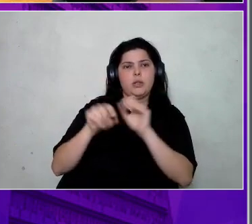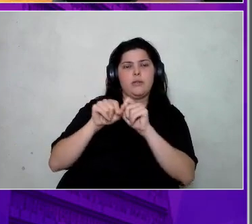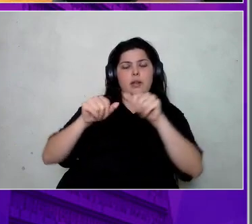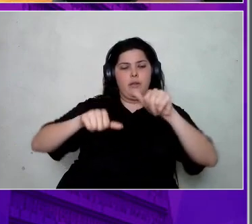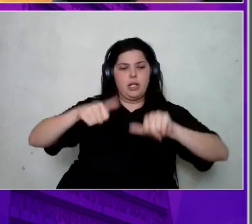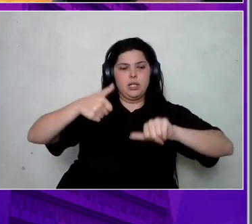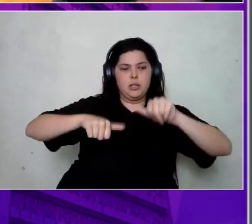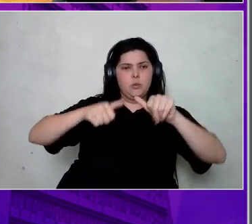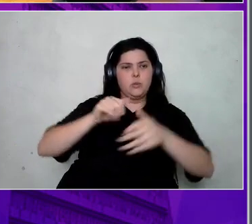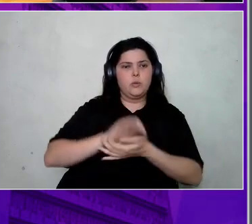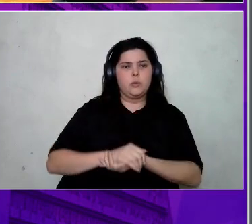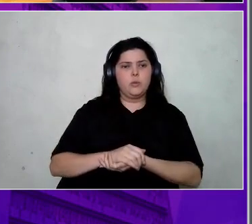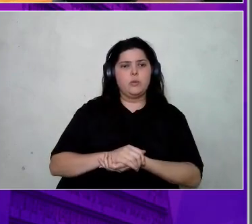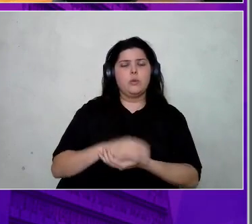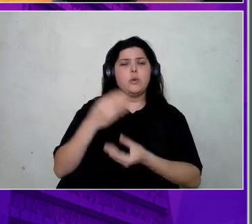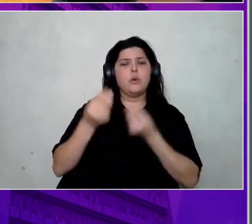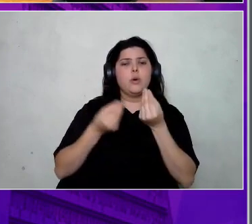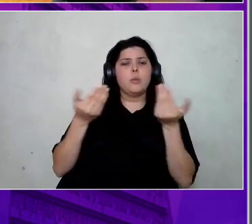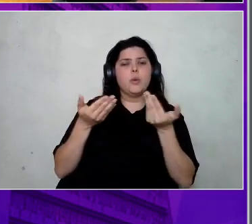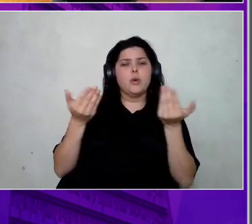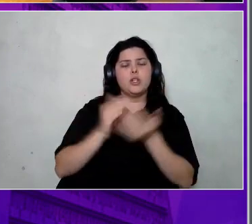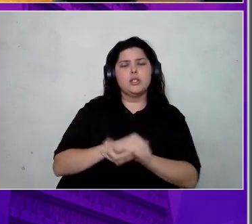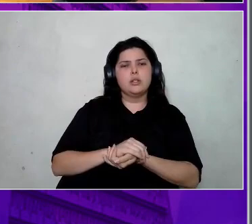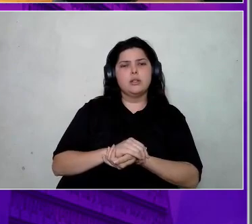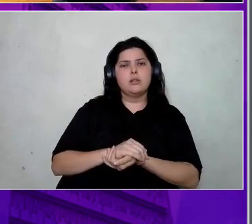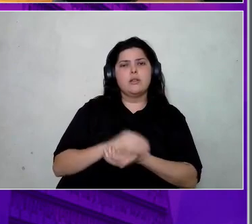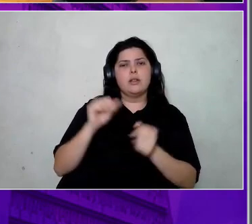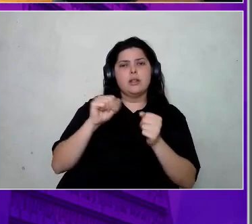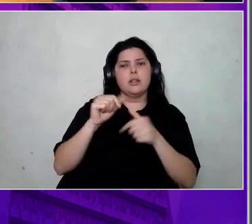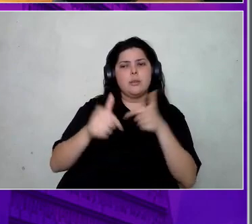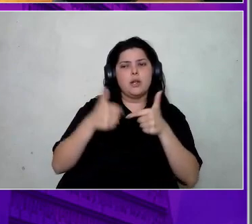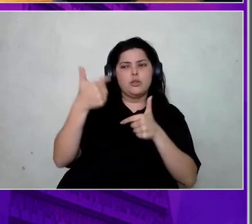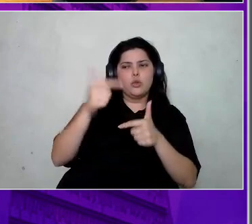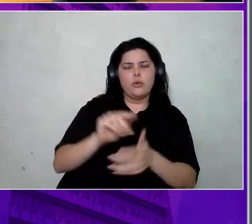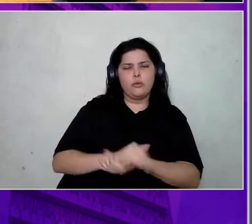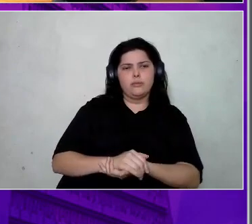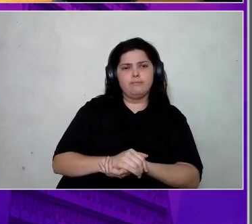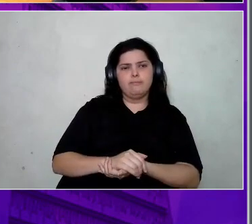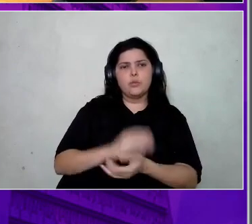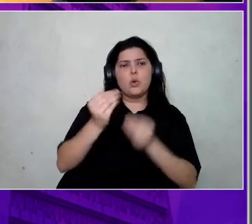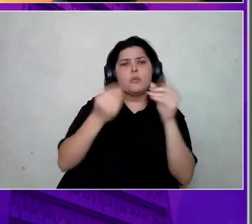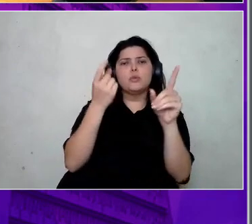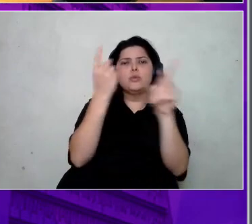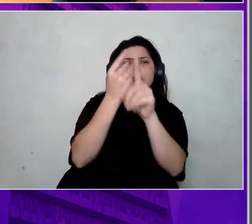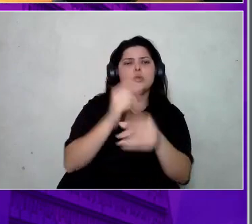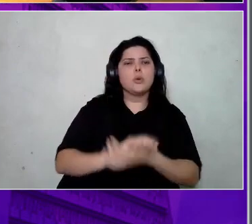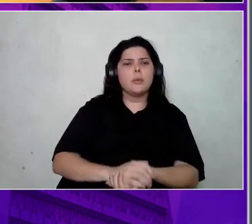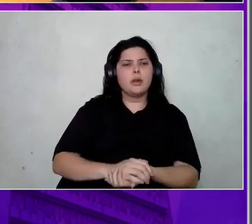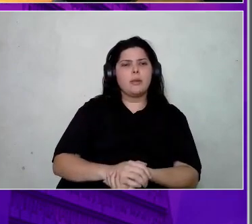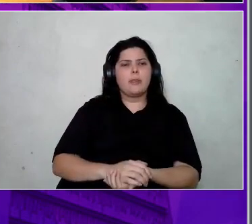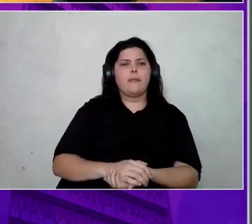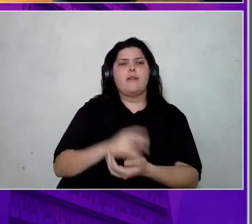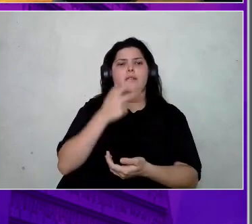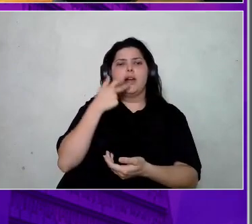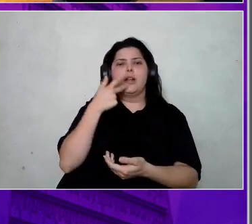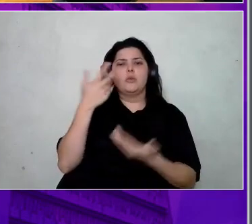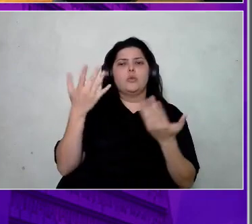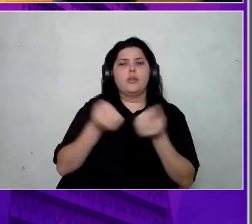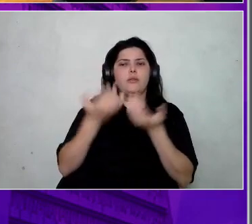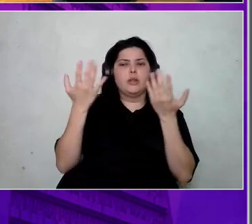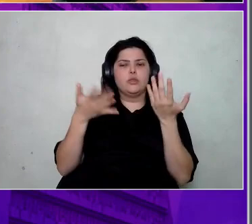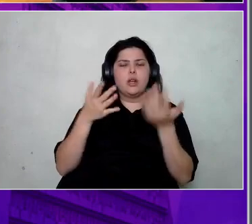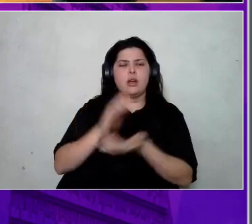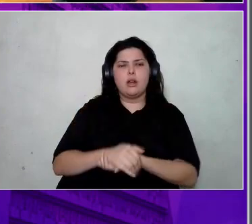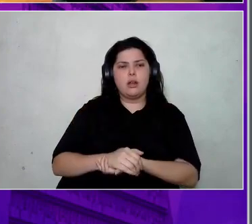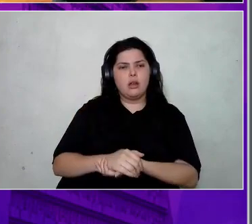como é que eu faria hoje, né, se eu fosse fazer esse trabalho de novo? Alguém adivinha aí? A coisa que mais está sendo falada aqui no evento.